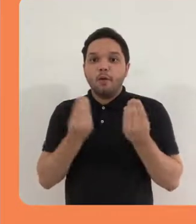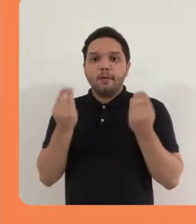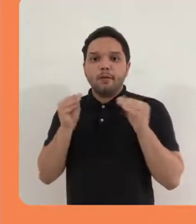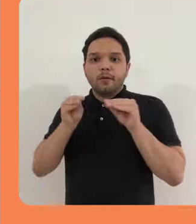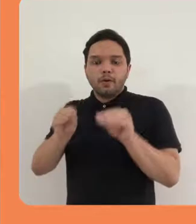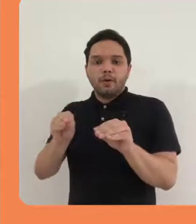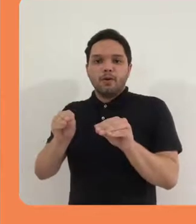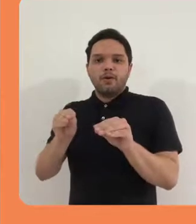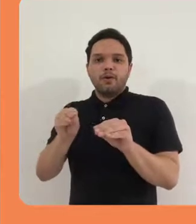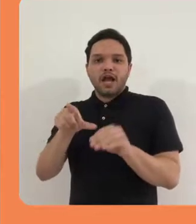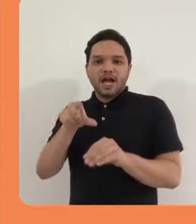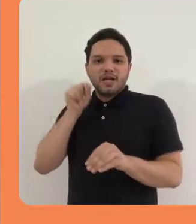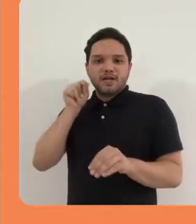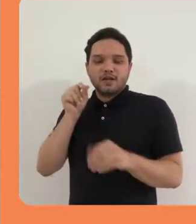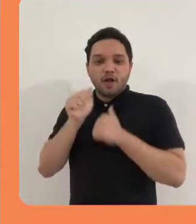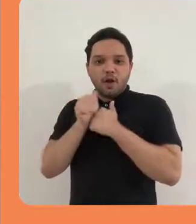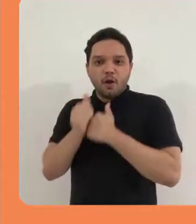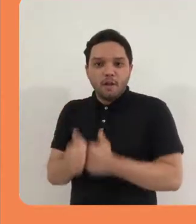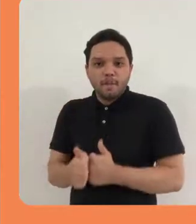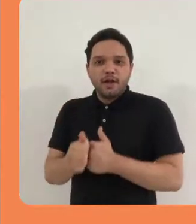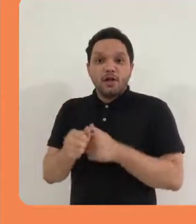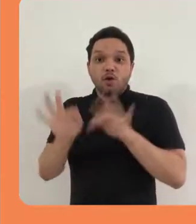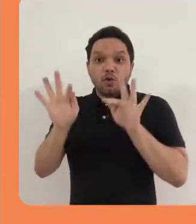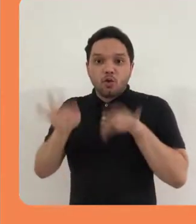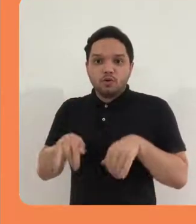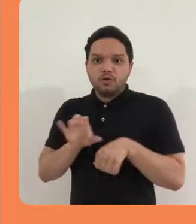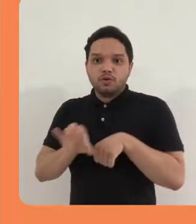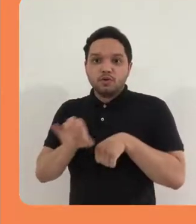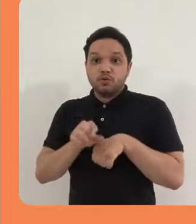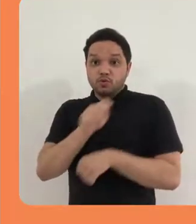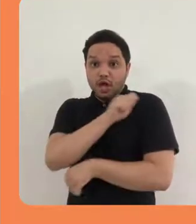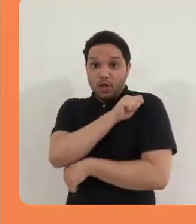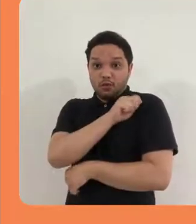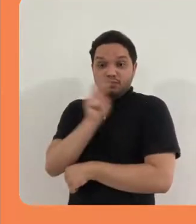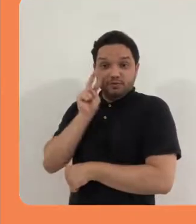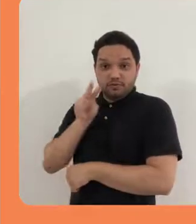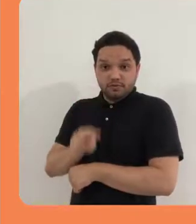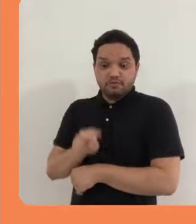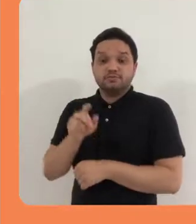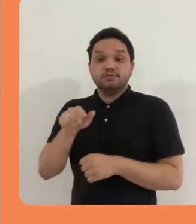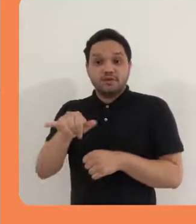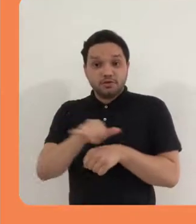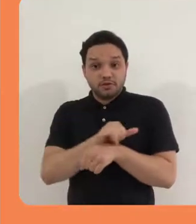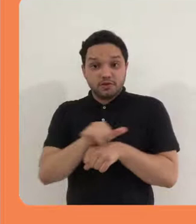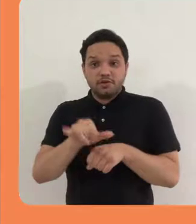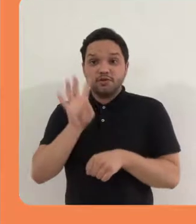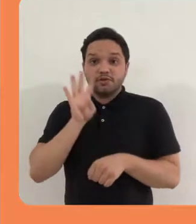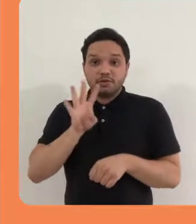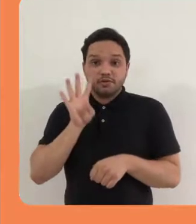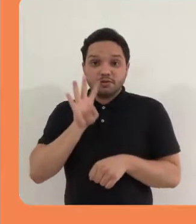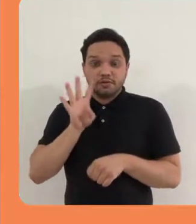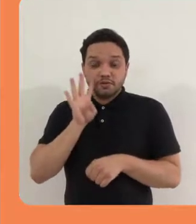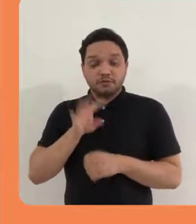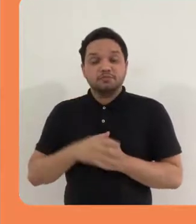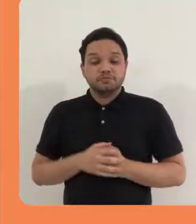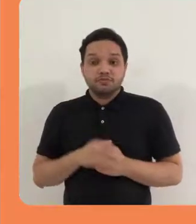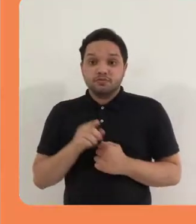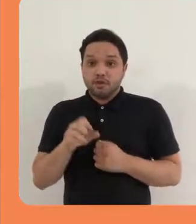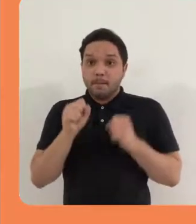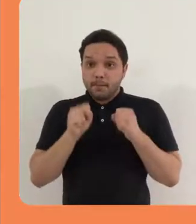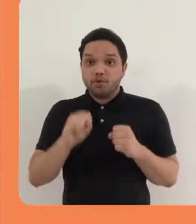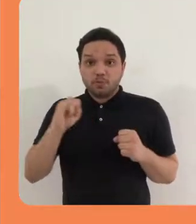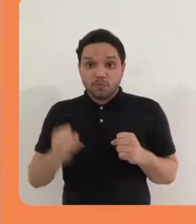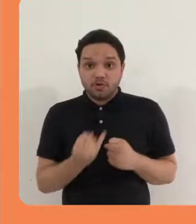esse vídeo vou mostrar para vocês como a incluir a opção de